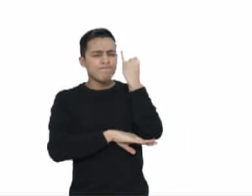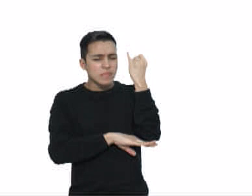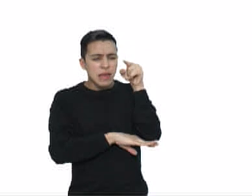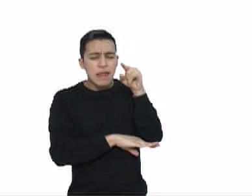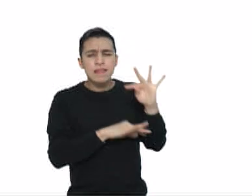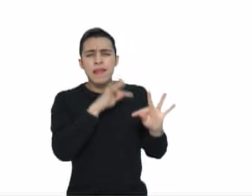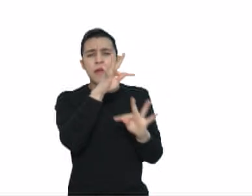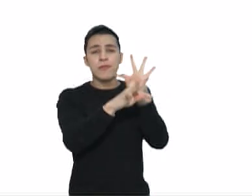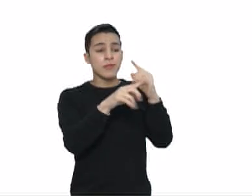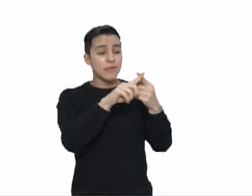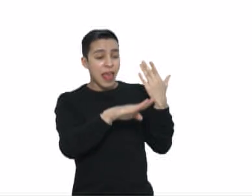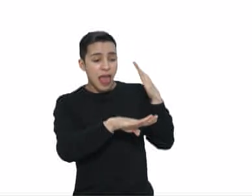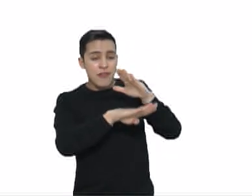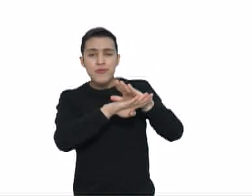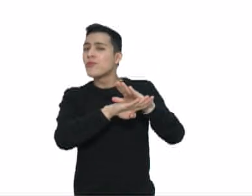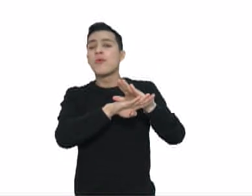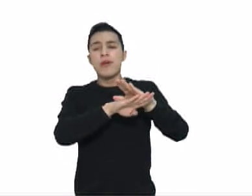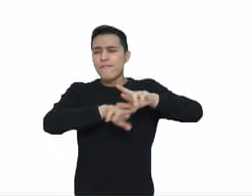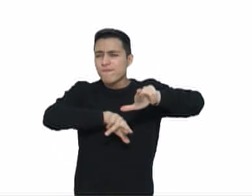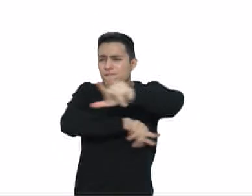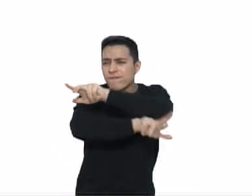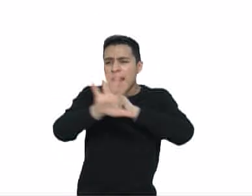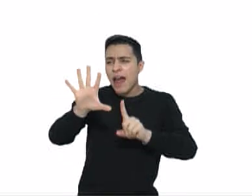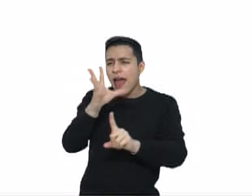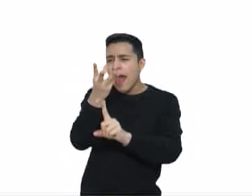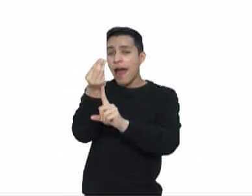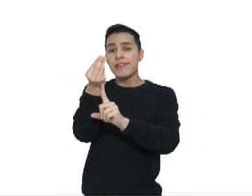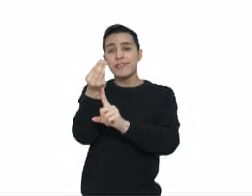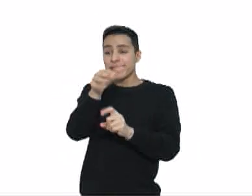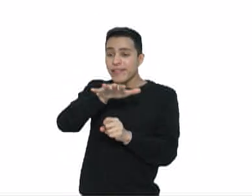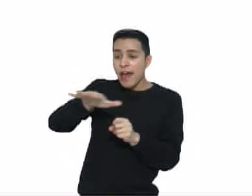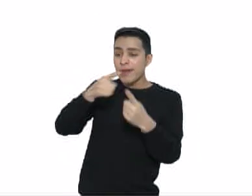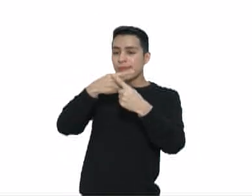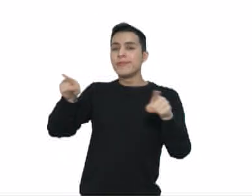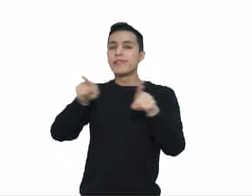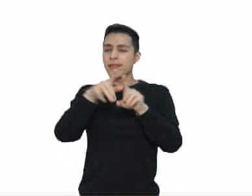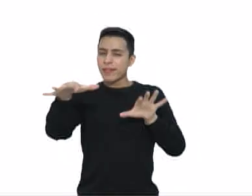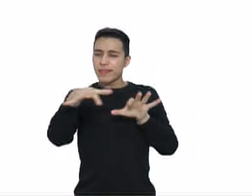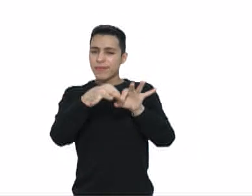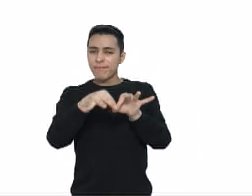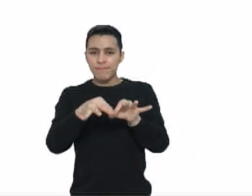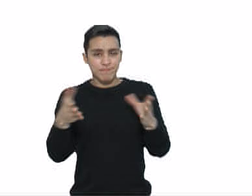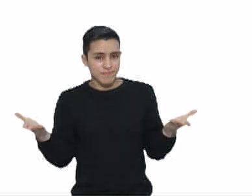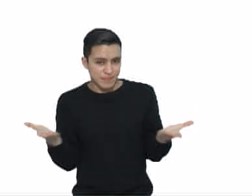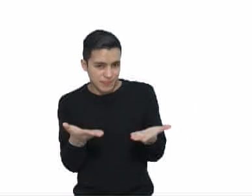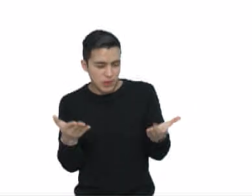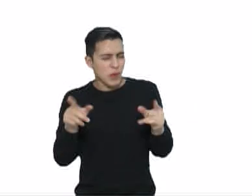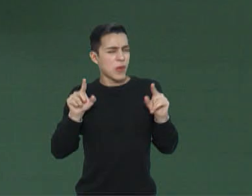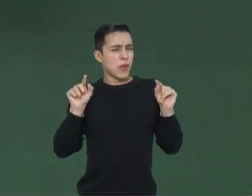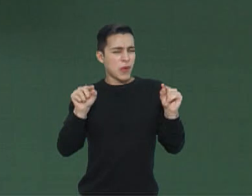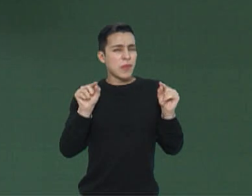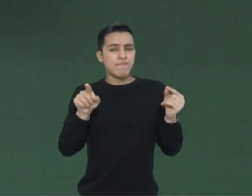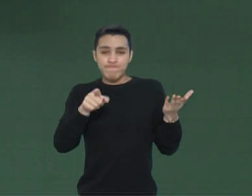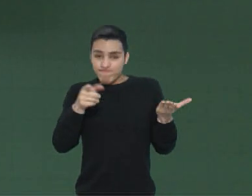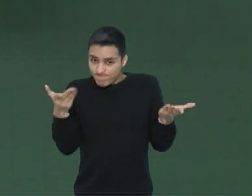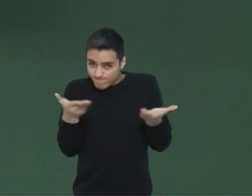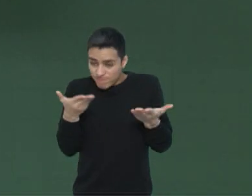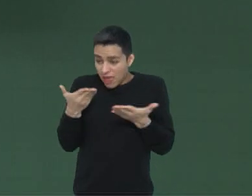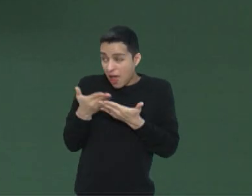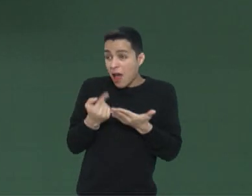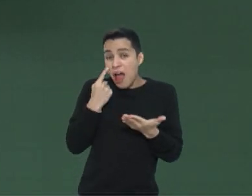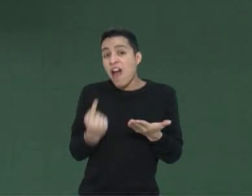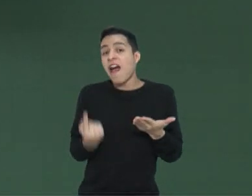ela pode ampliar a diversidade artística na área de música também. E agora, para a nossa aula de